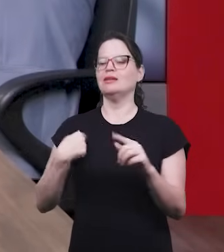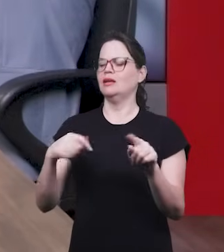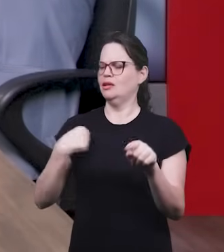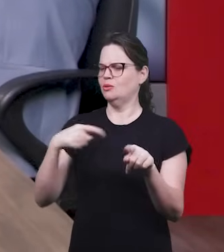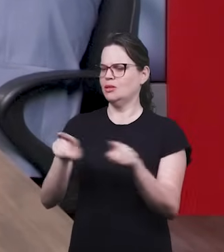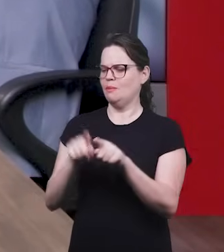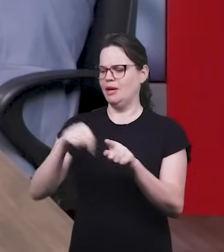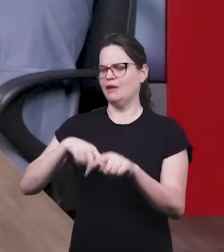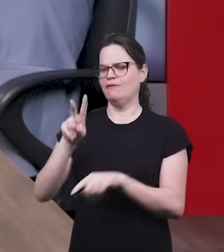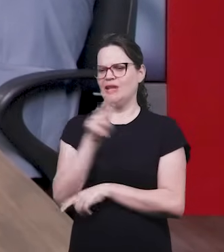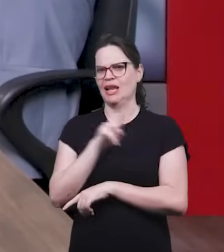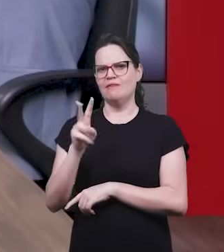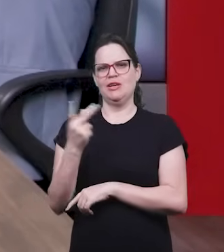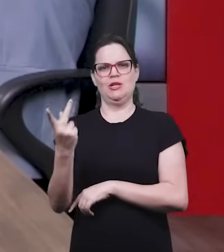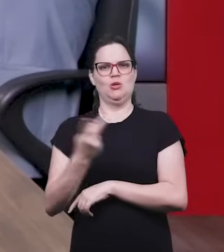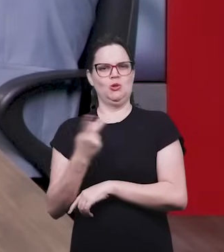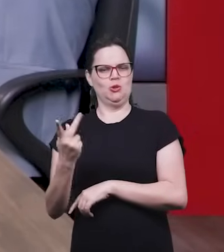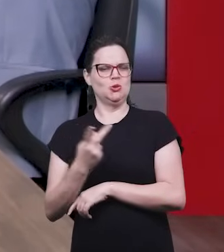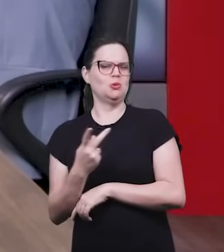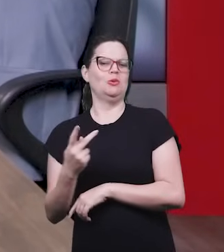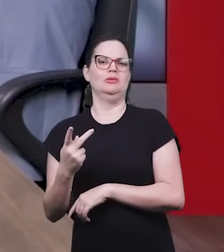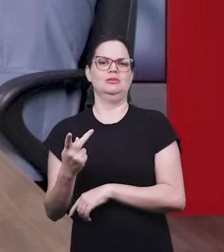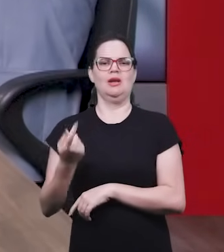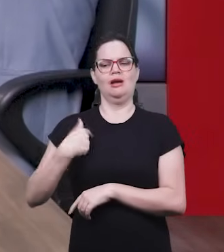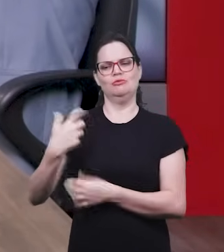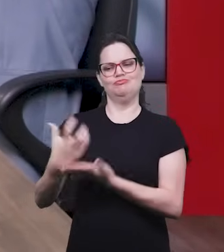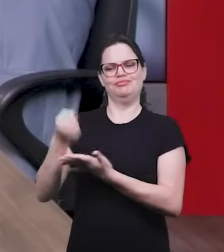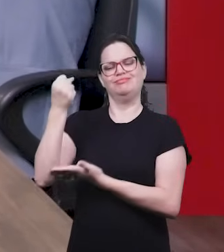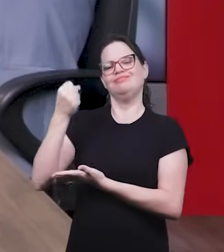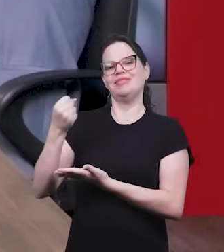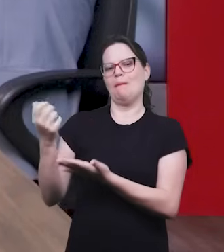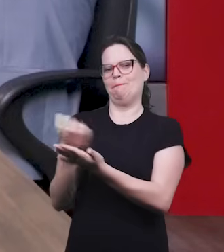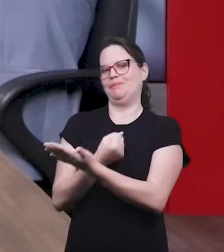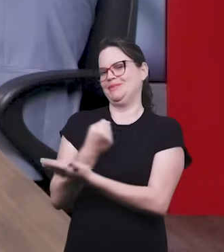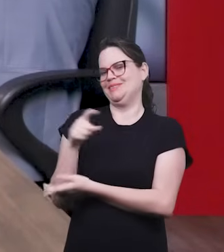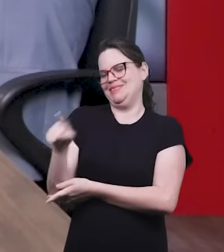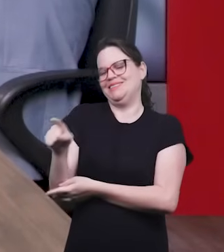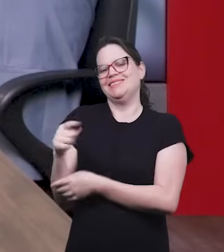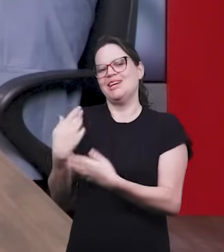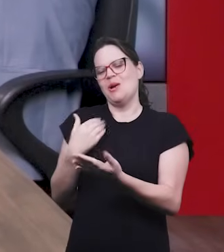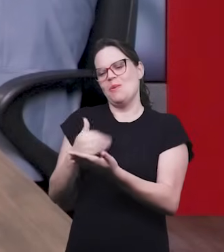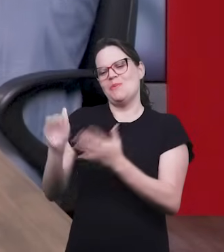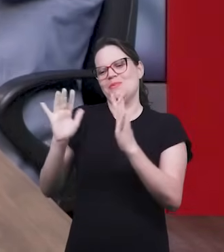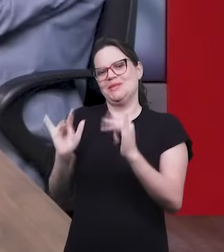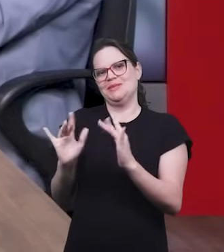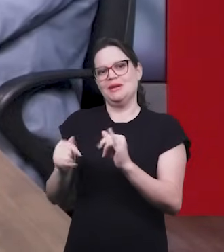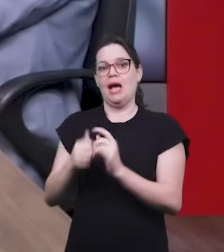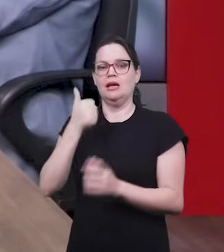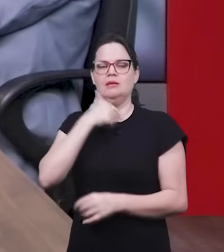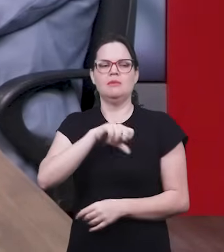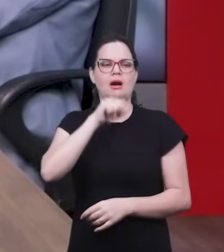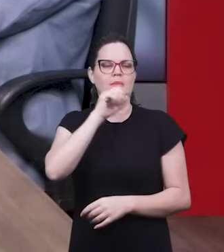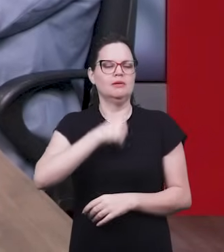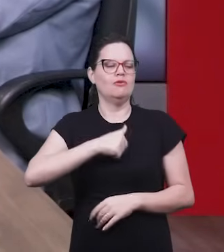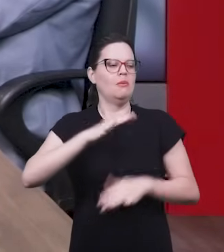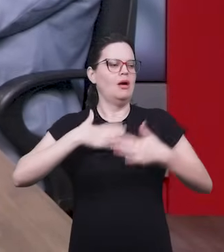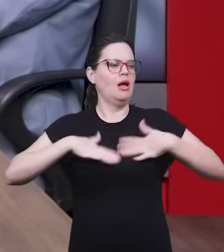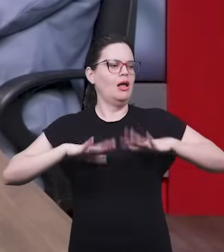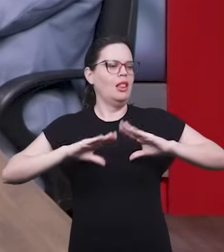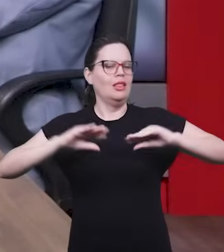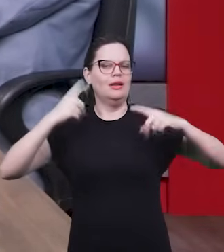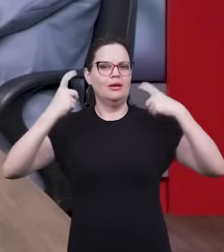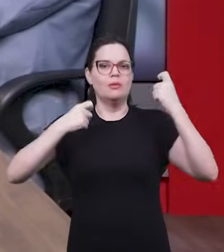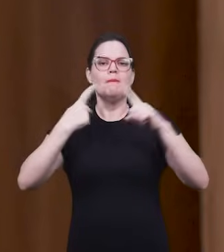Vila Velha, aquele negócio. Sua mãe e paz. Beleza, né? Aquilo foi. Minha mãe me deu uma